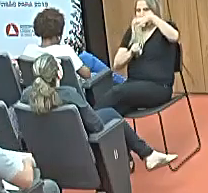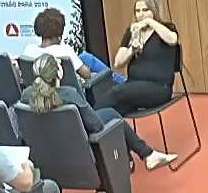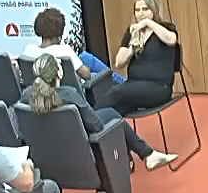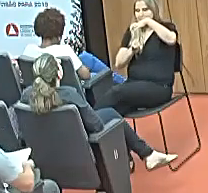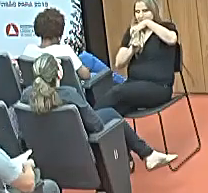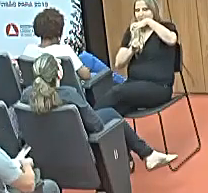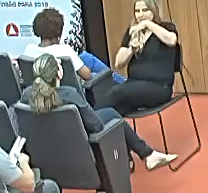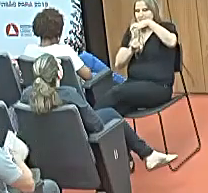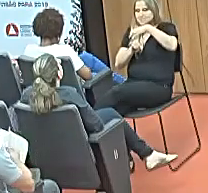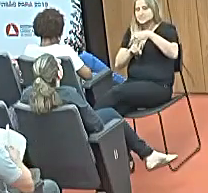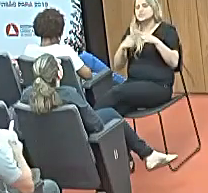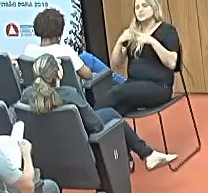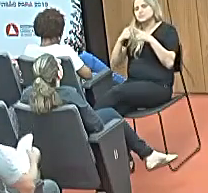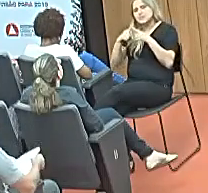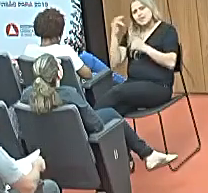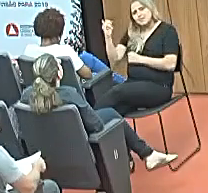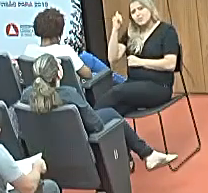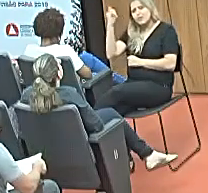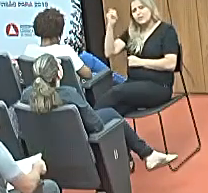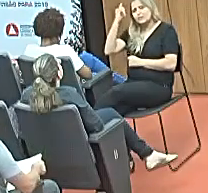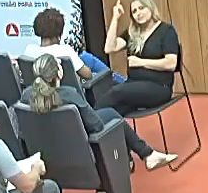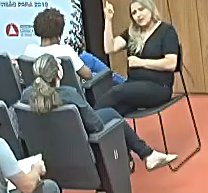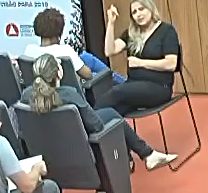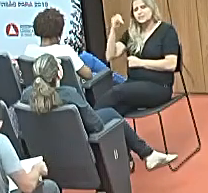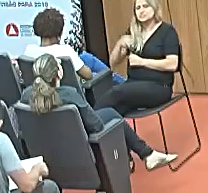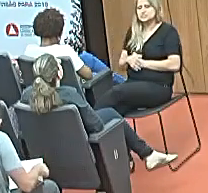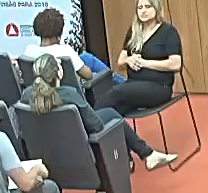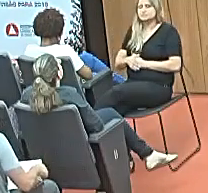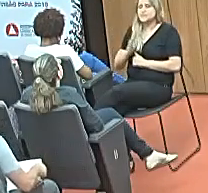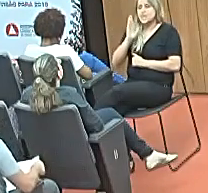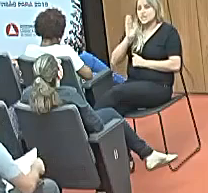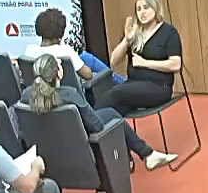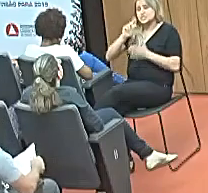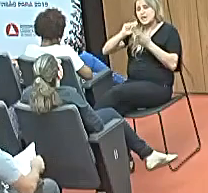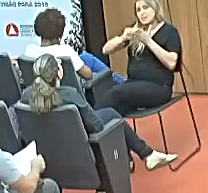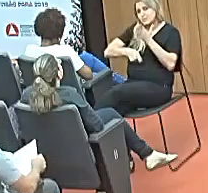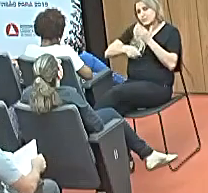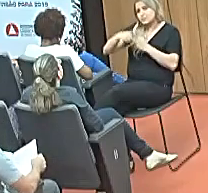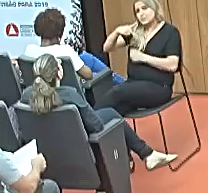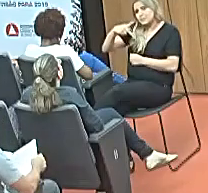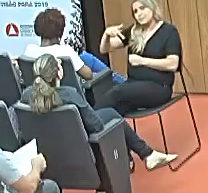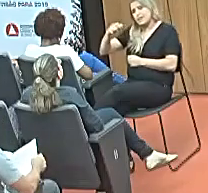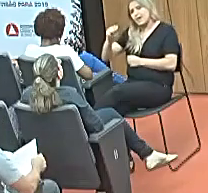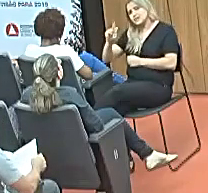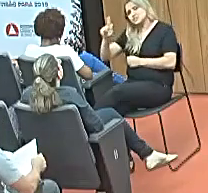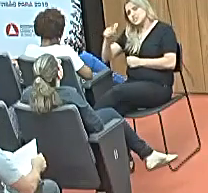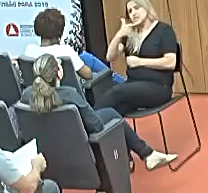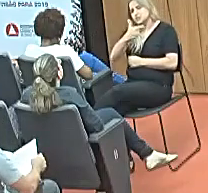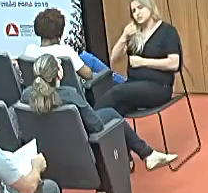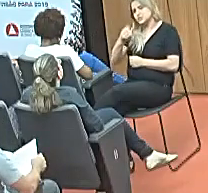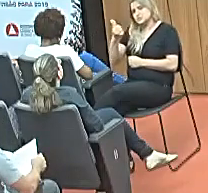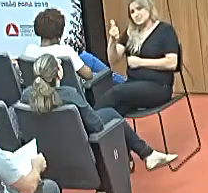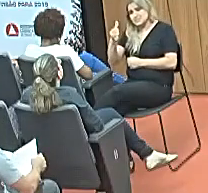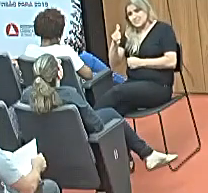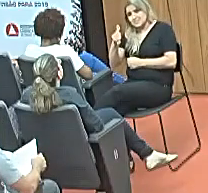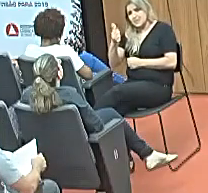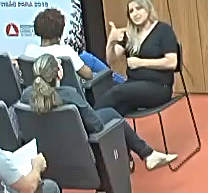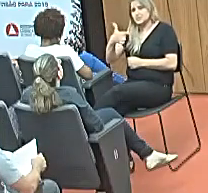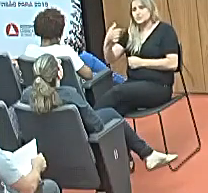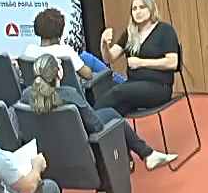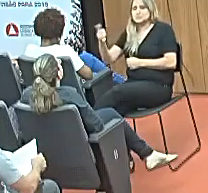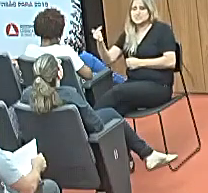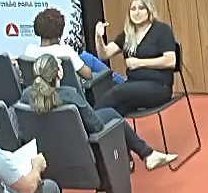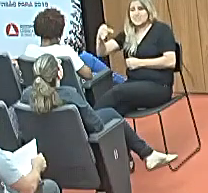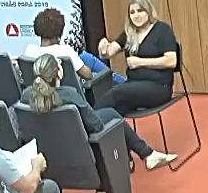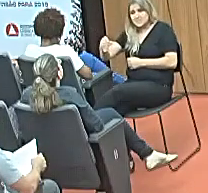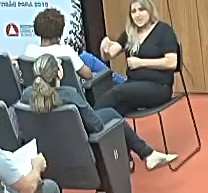estação do move bernardo monteiro já tinha sido aprovado piaget 2016/2017 reforçamos o pt